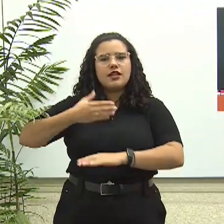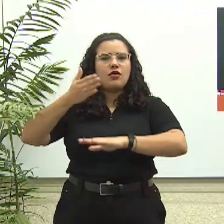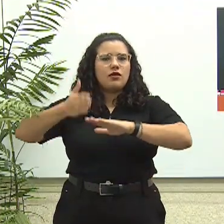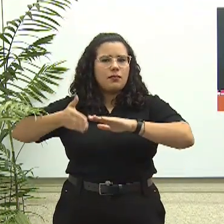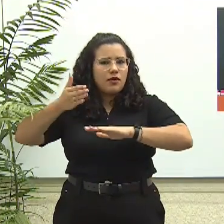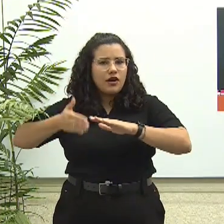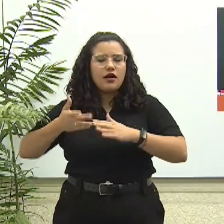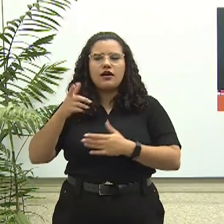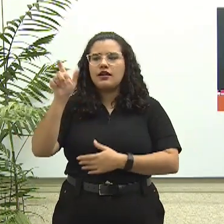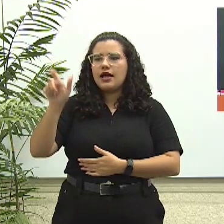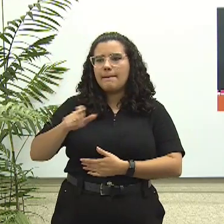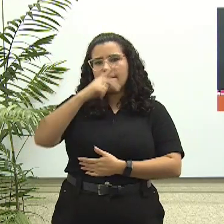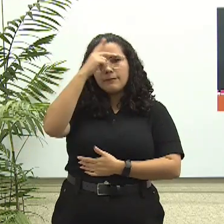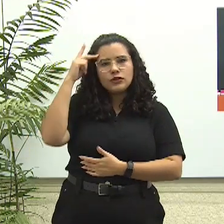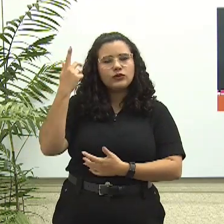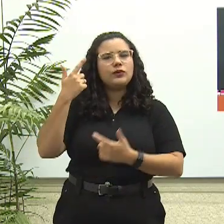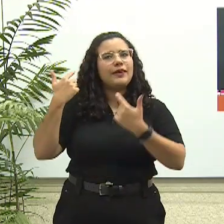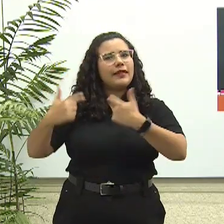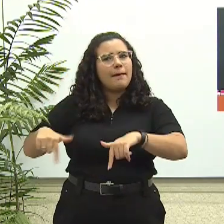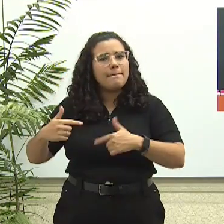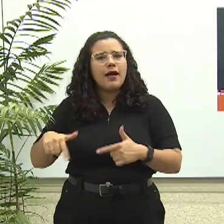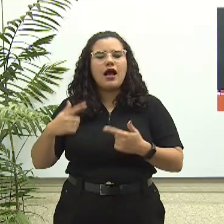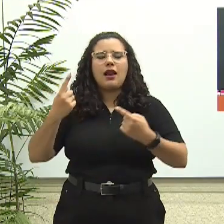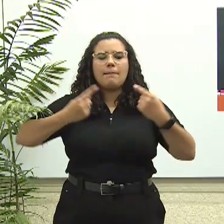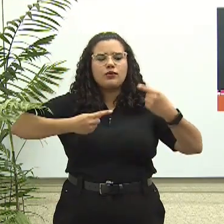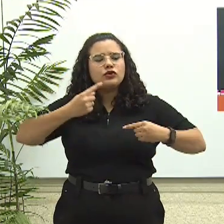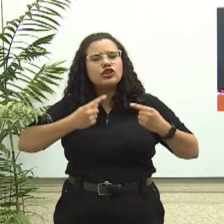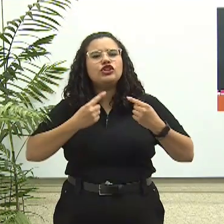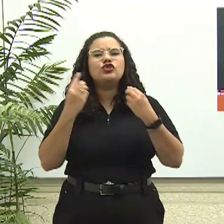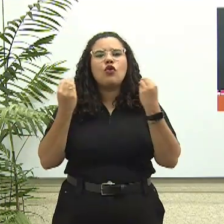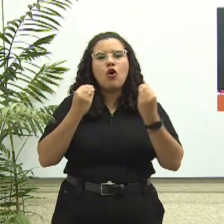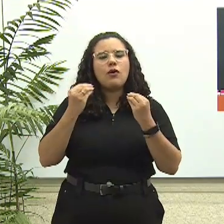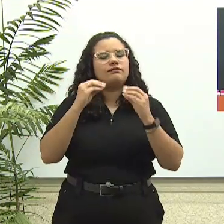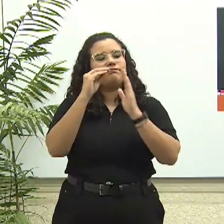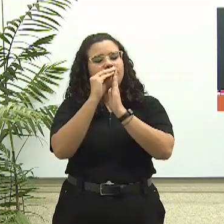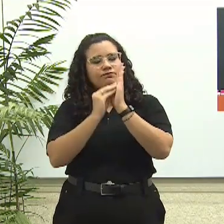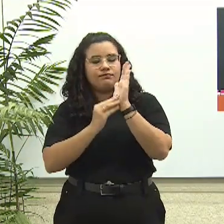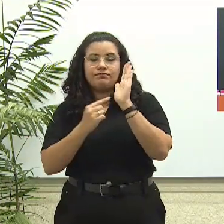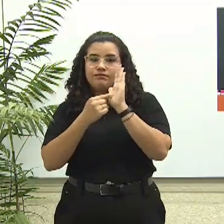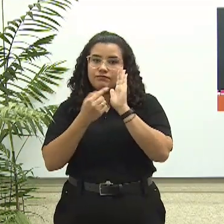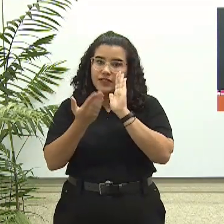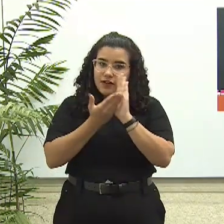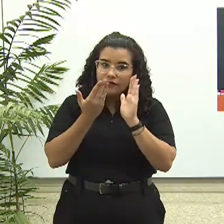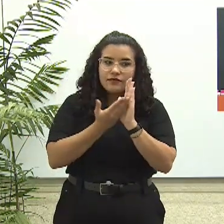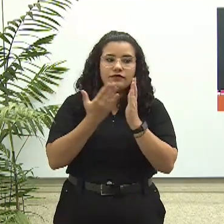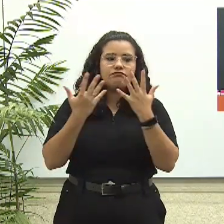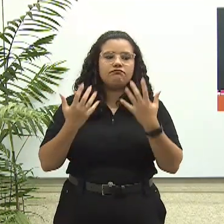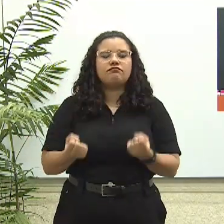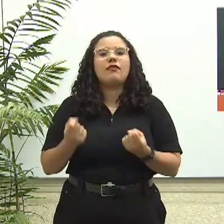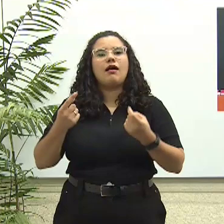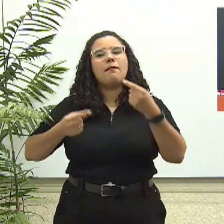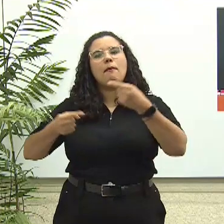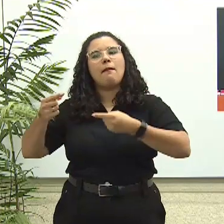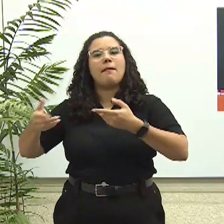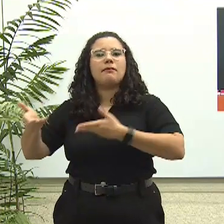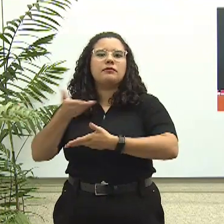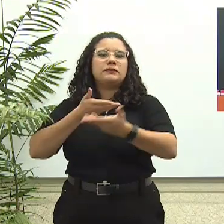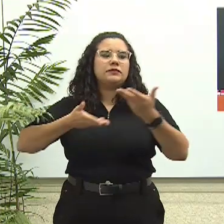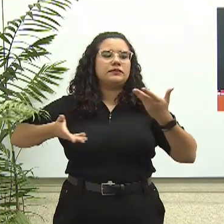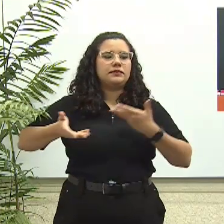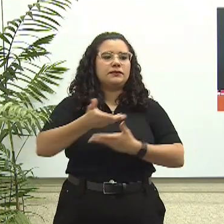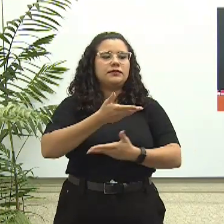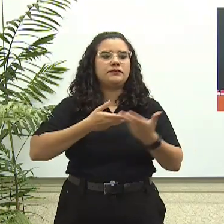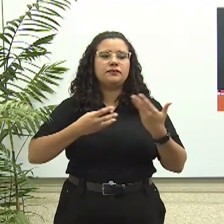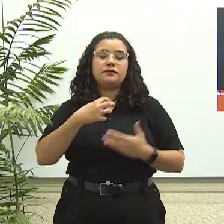Educacional quanto a vida trabalhista quanto a vida política e a revista giz ela se propõe a discutir isso como uma espécie assim de